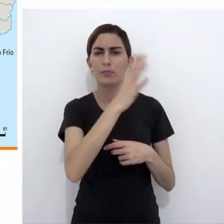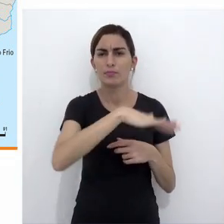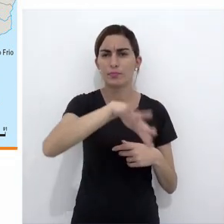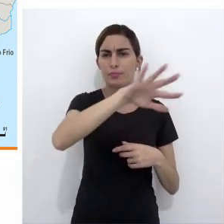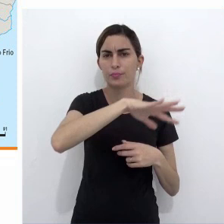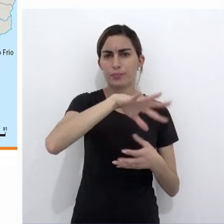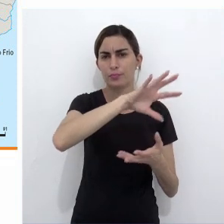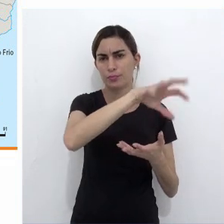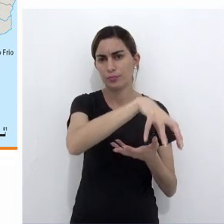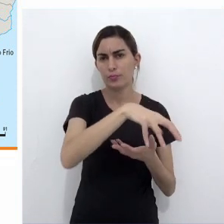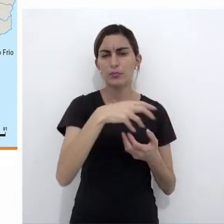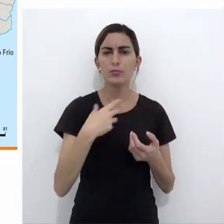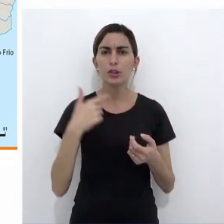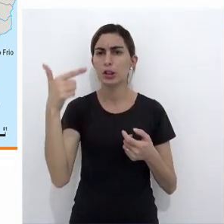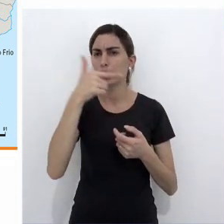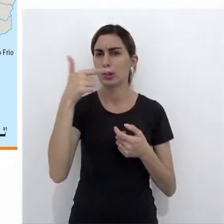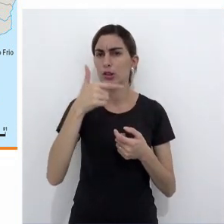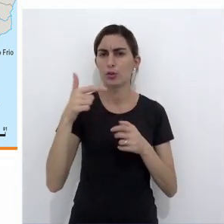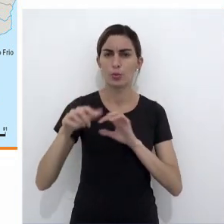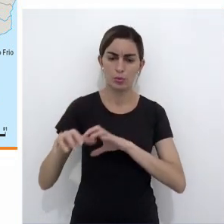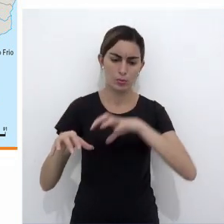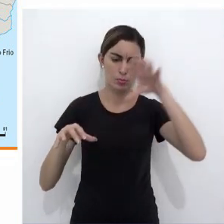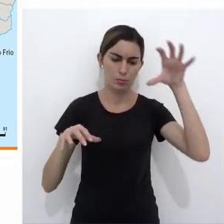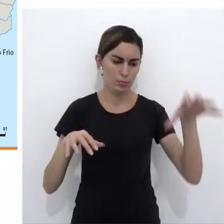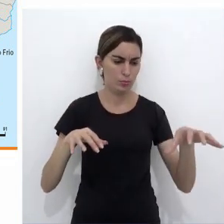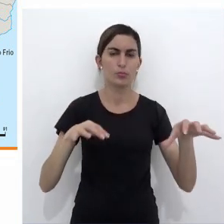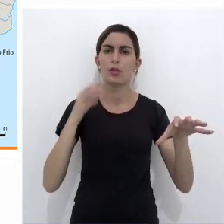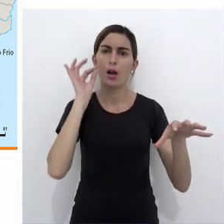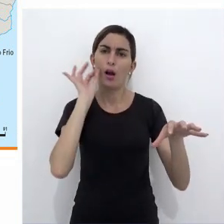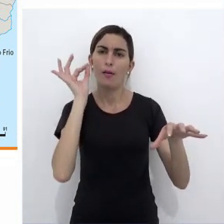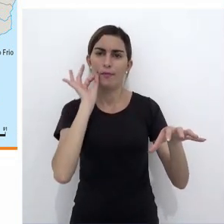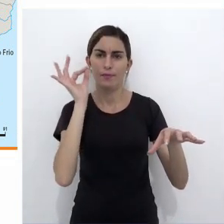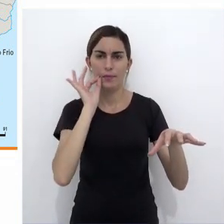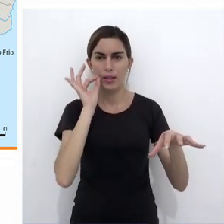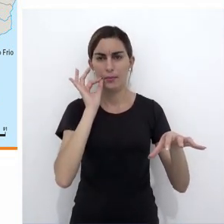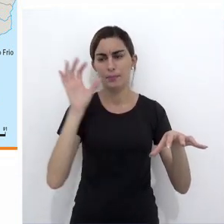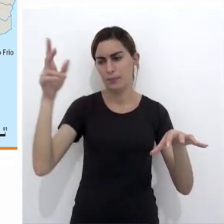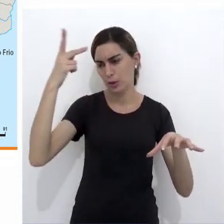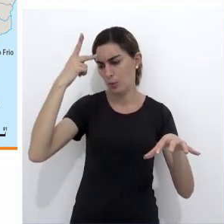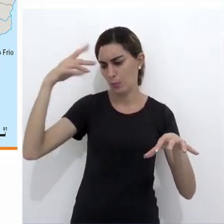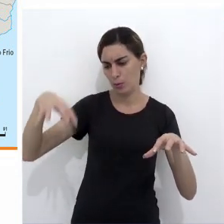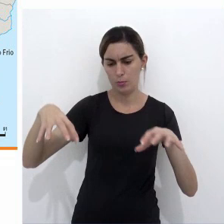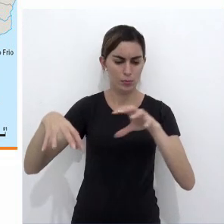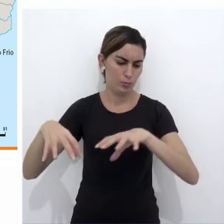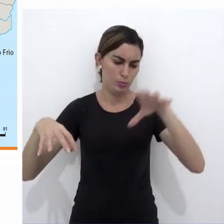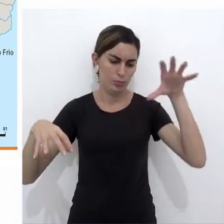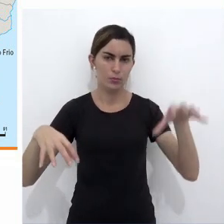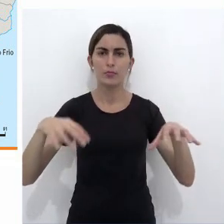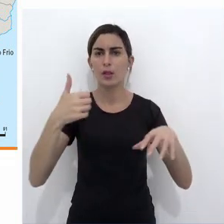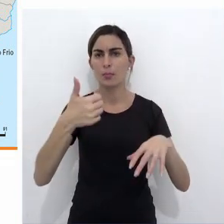realidade, é como a segunda zona de cultivo, iniciando aí aproximadamente a partir de 1850